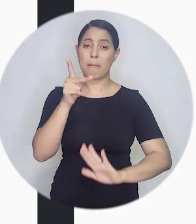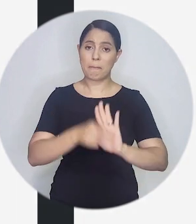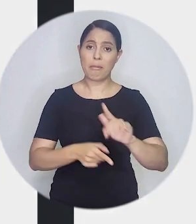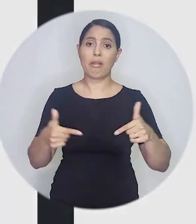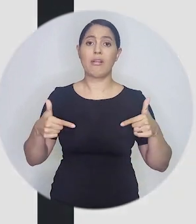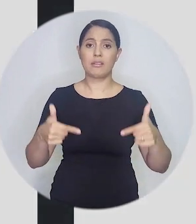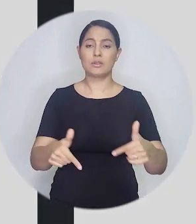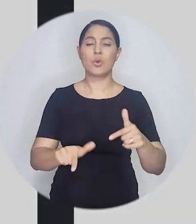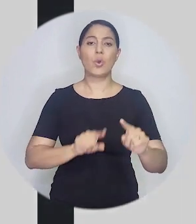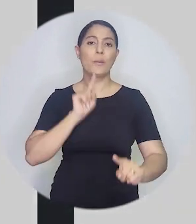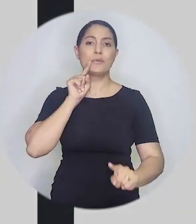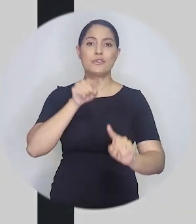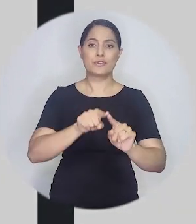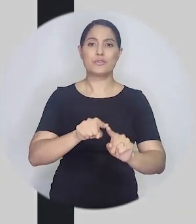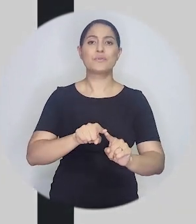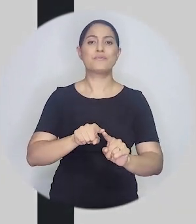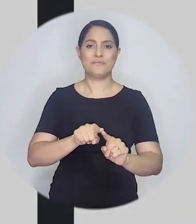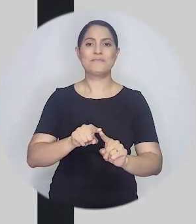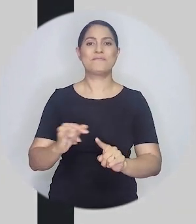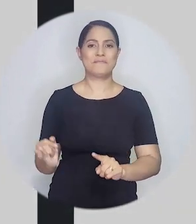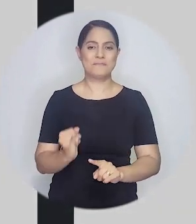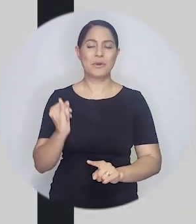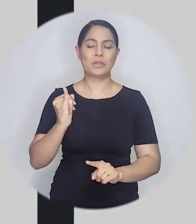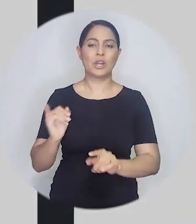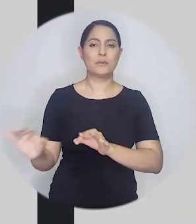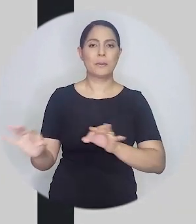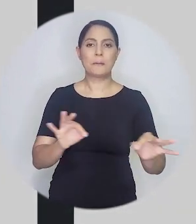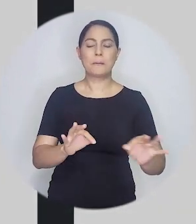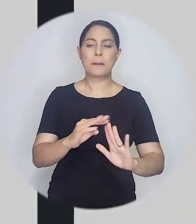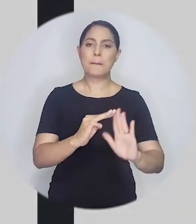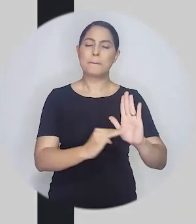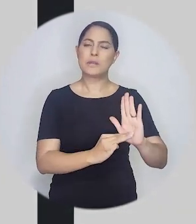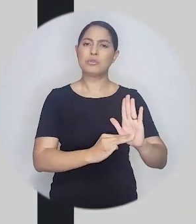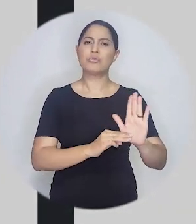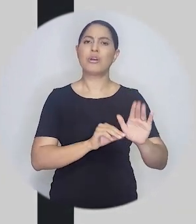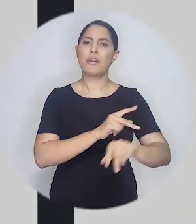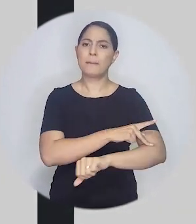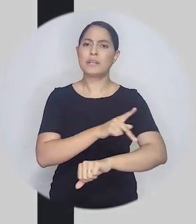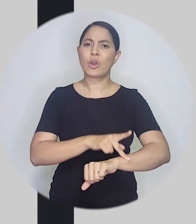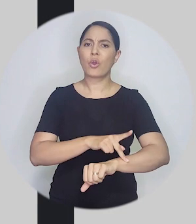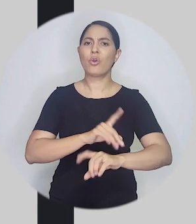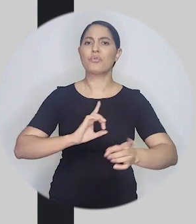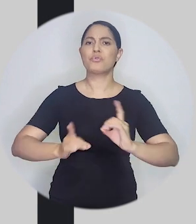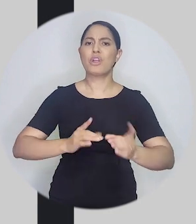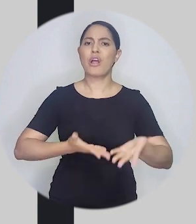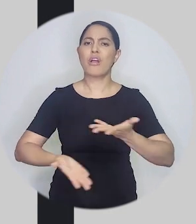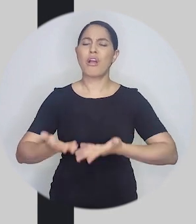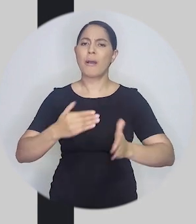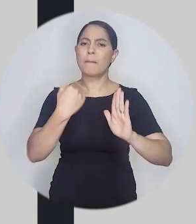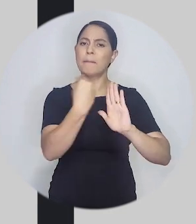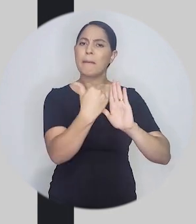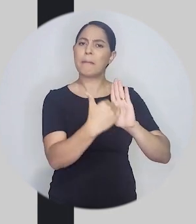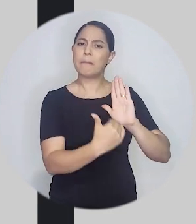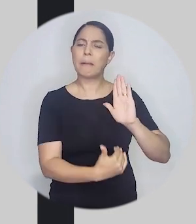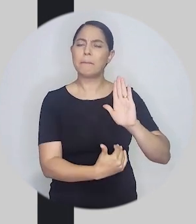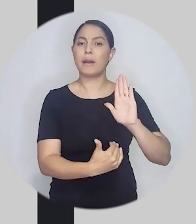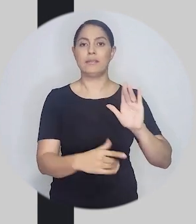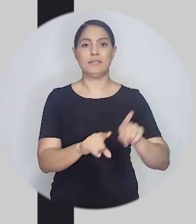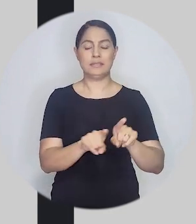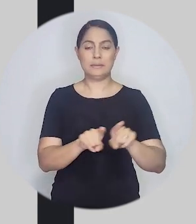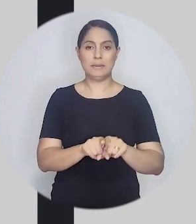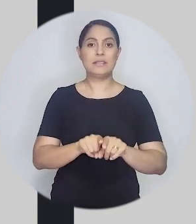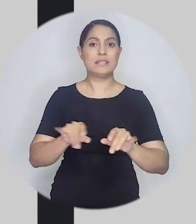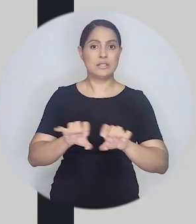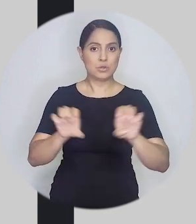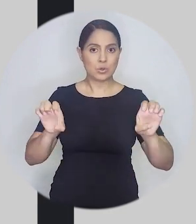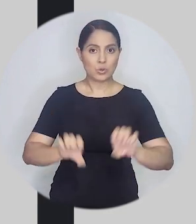se comprometeram a cooperar para o planejamento da especialização na definição dos objetivos, organização metodológica e